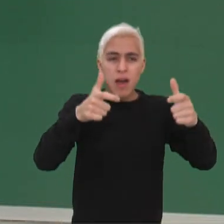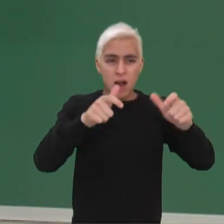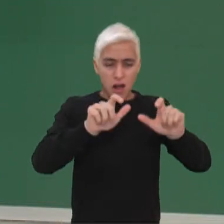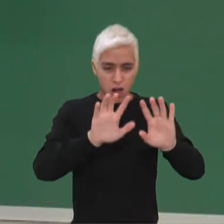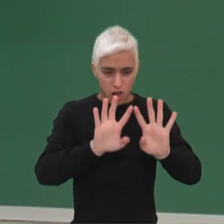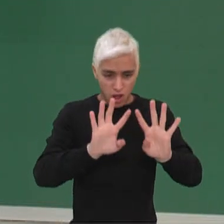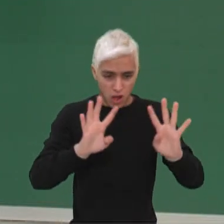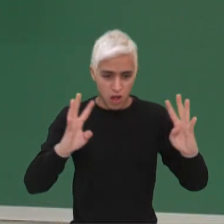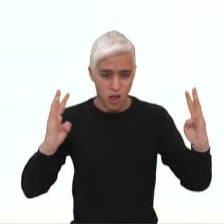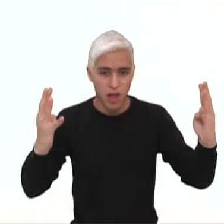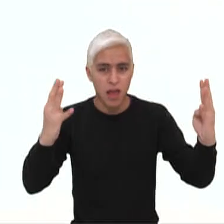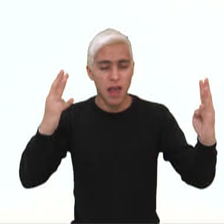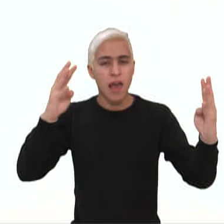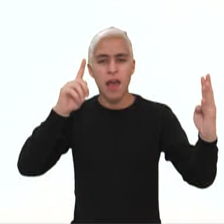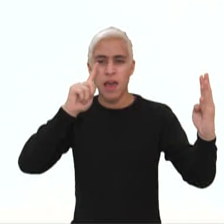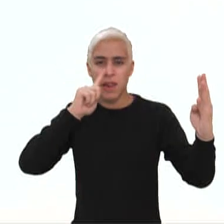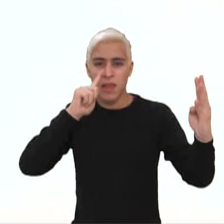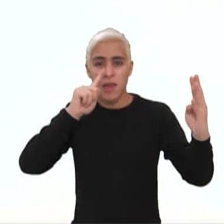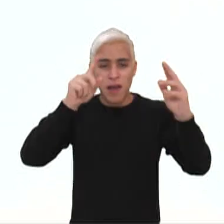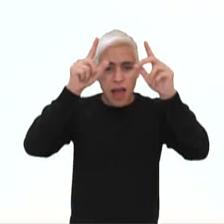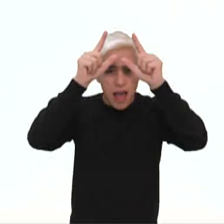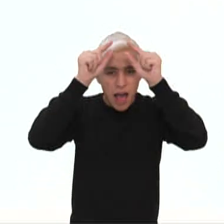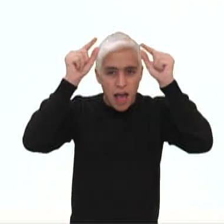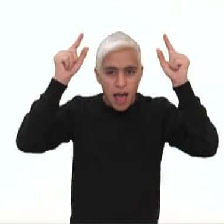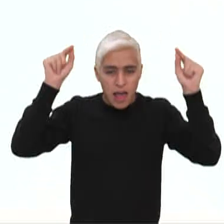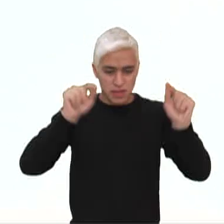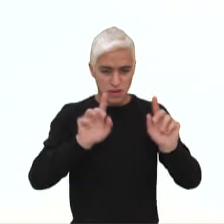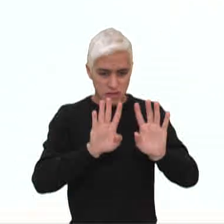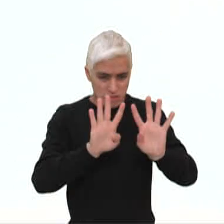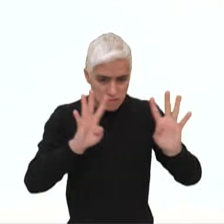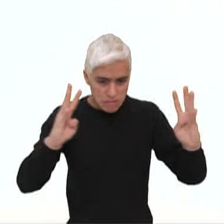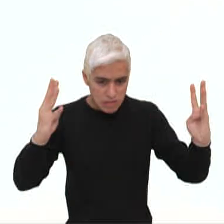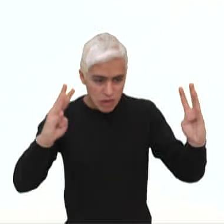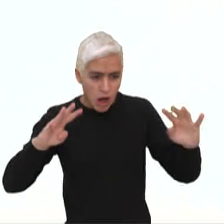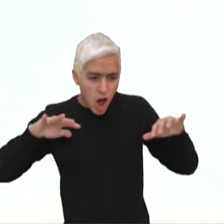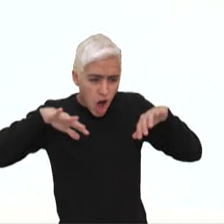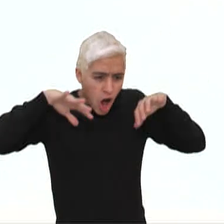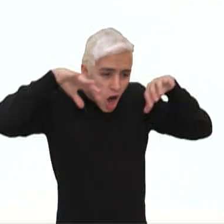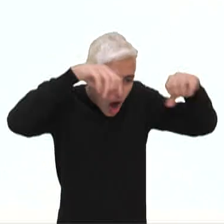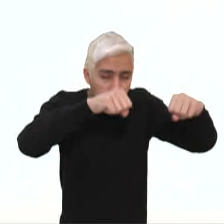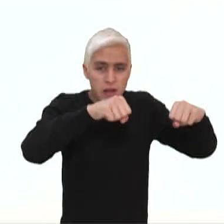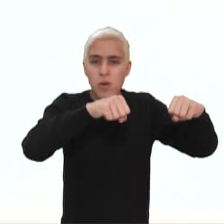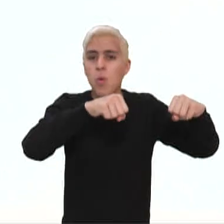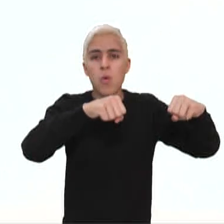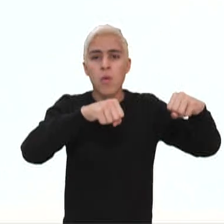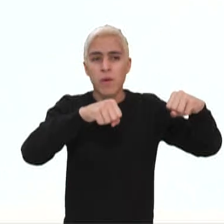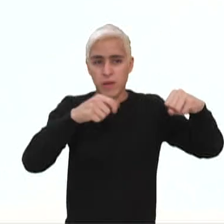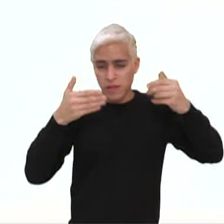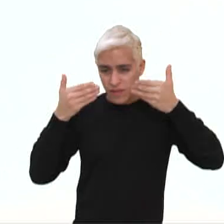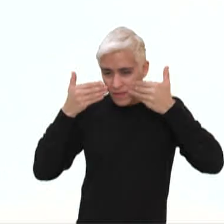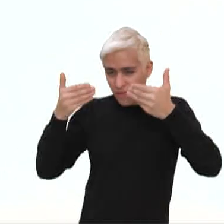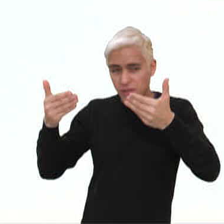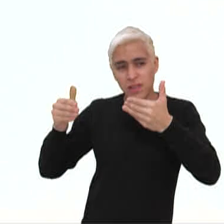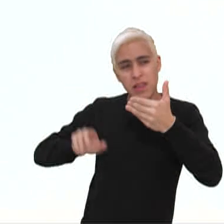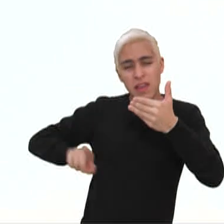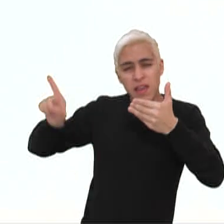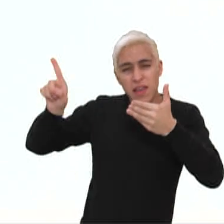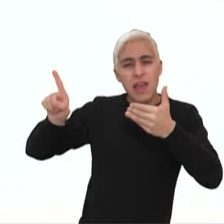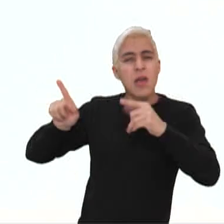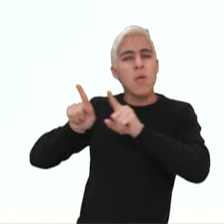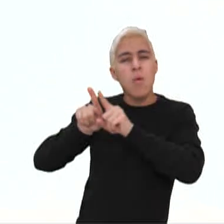tem a cidadezinha de Atenas. Então, eles decidem invadir. Olha, aqui fica um framezinho de um